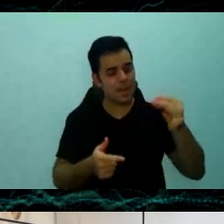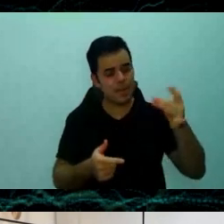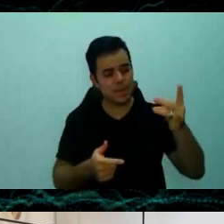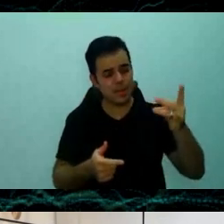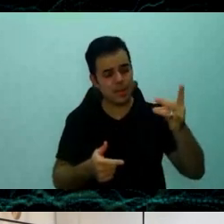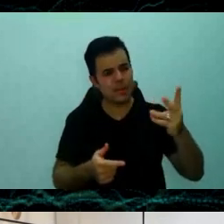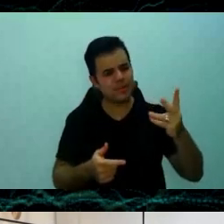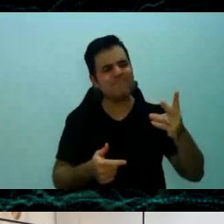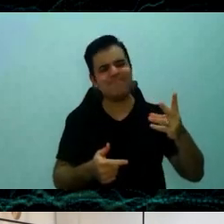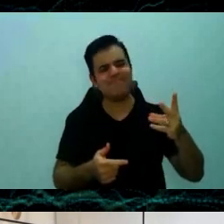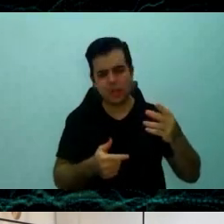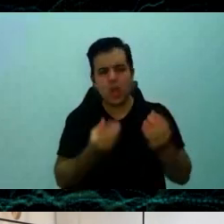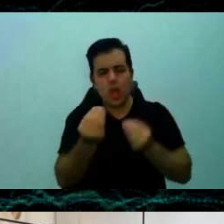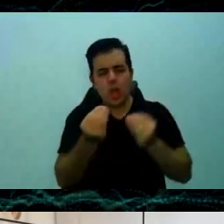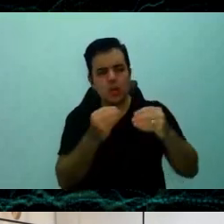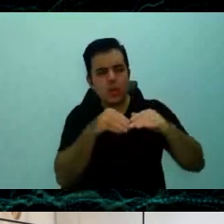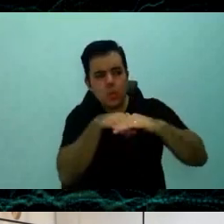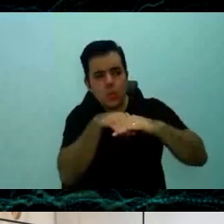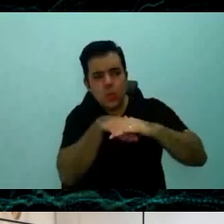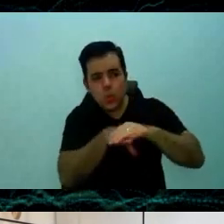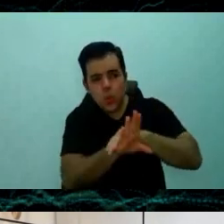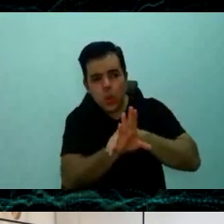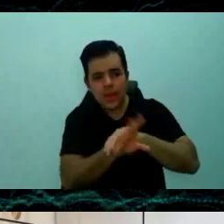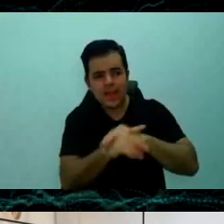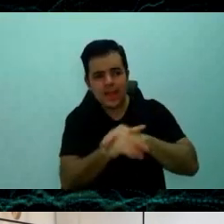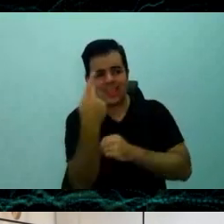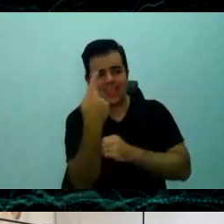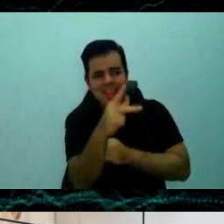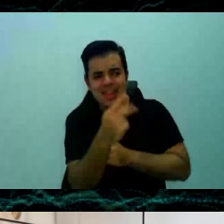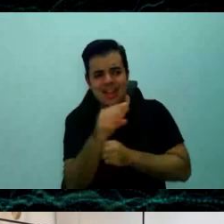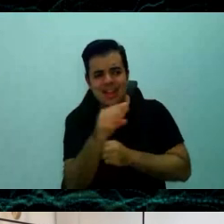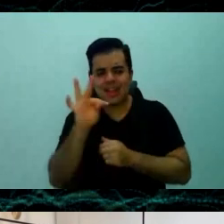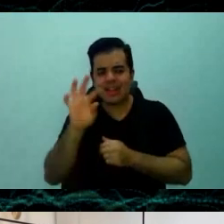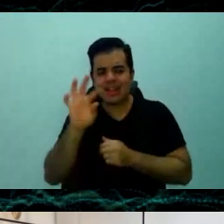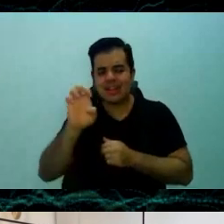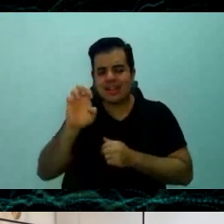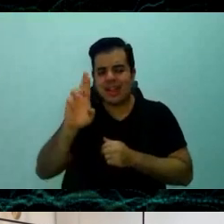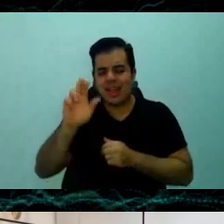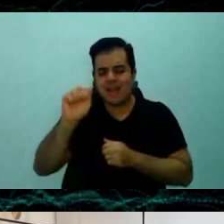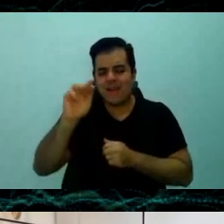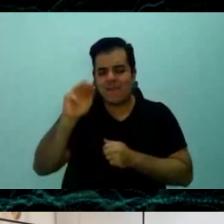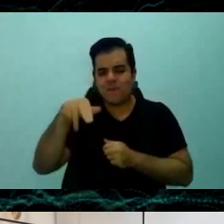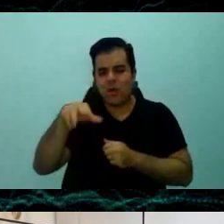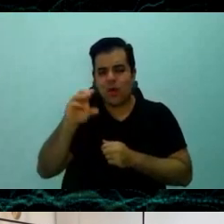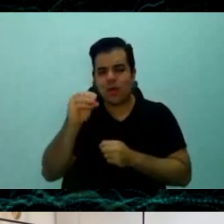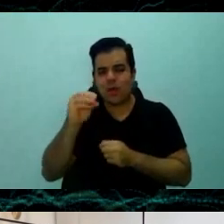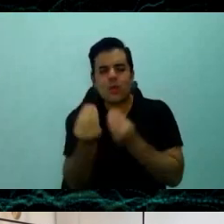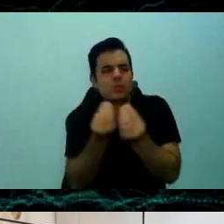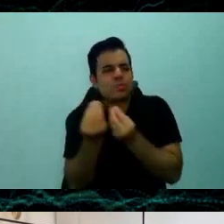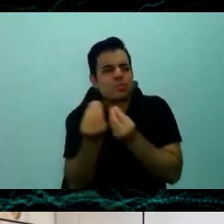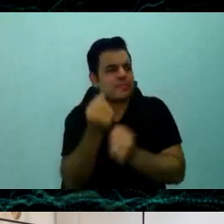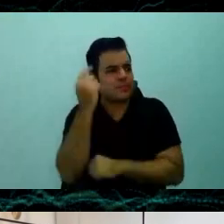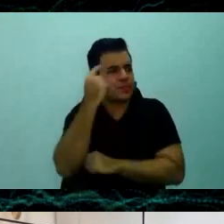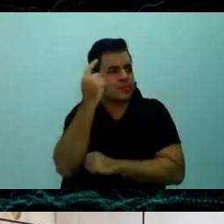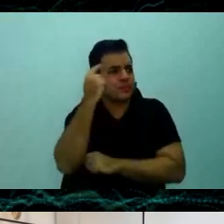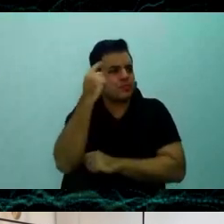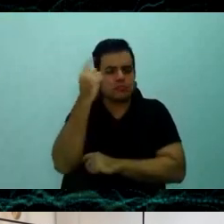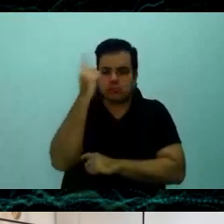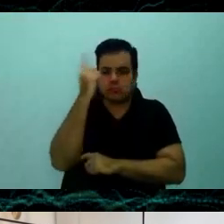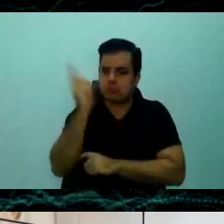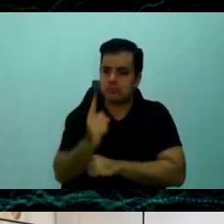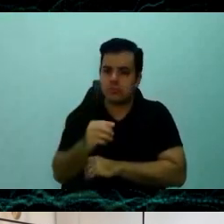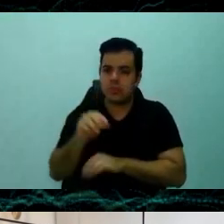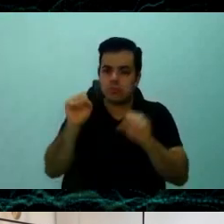guardar o estado do Terraform? Não sei. Talvez eu possa fazer alguma coisa com o